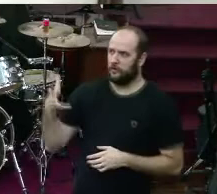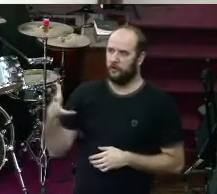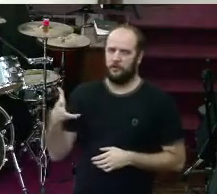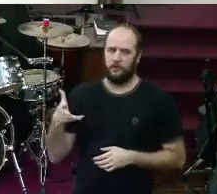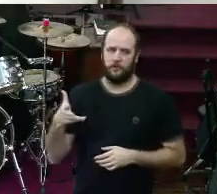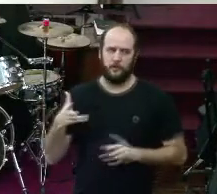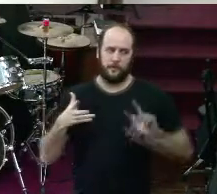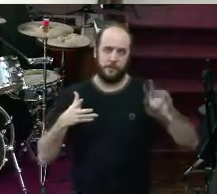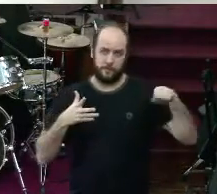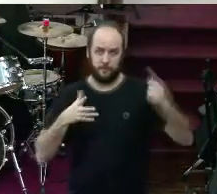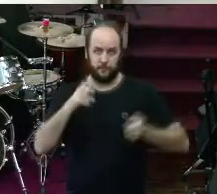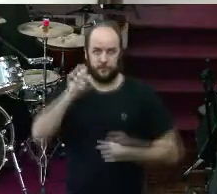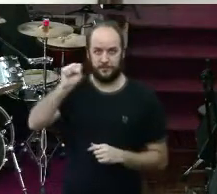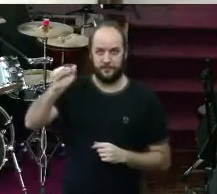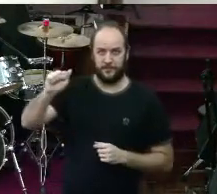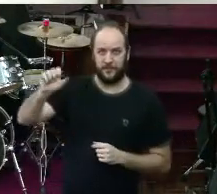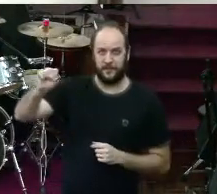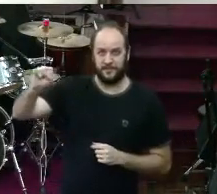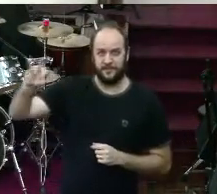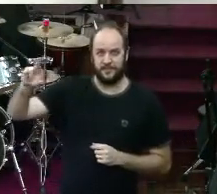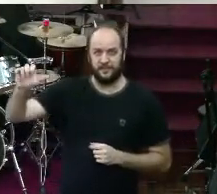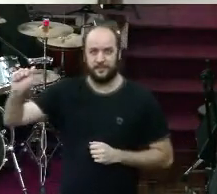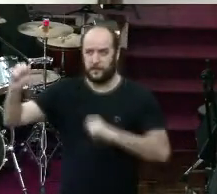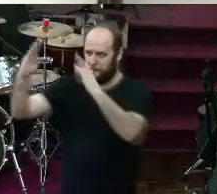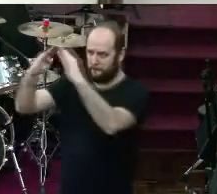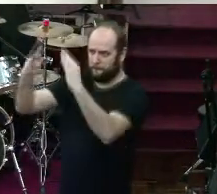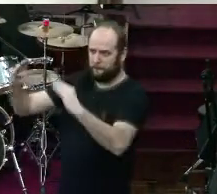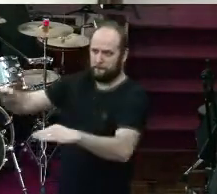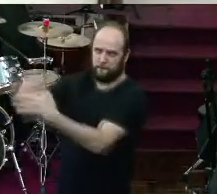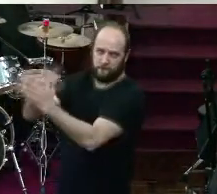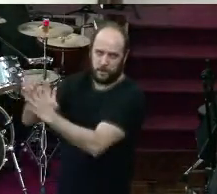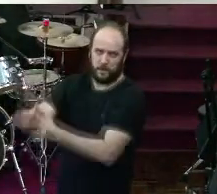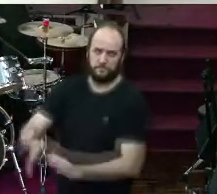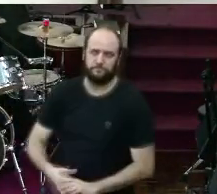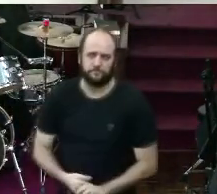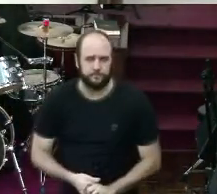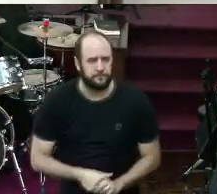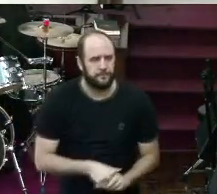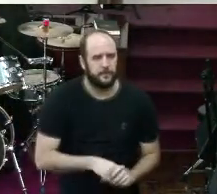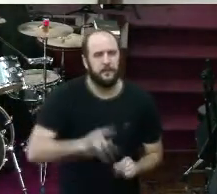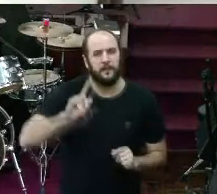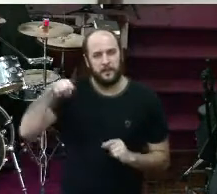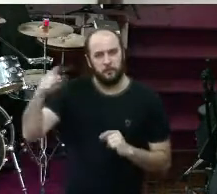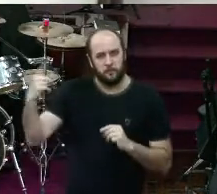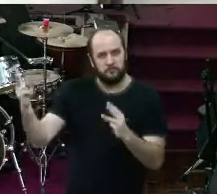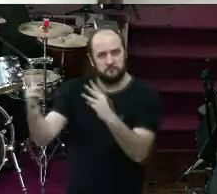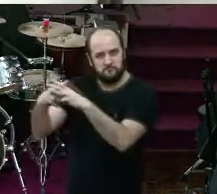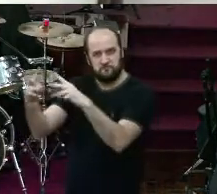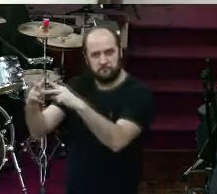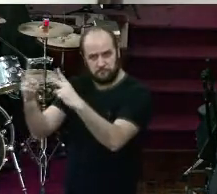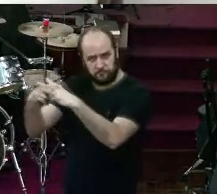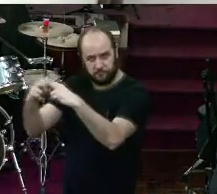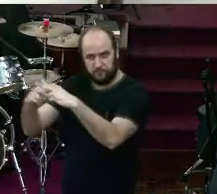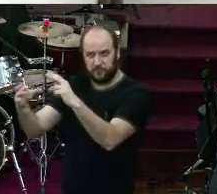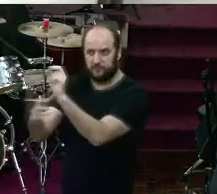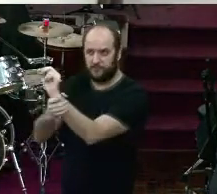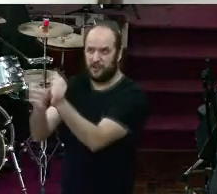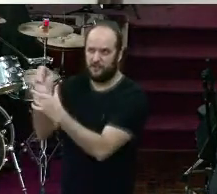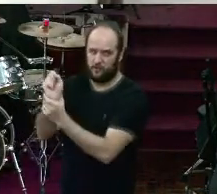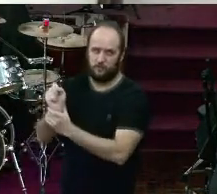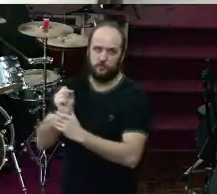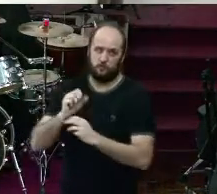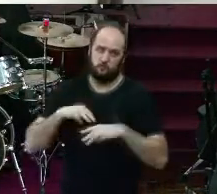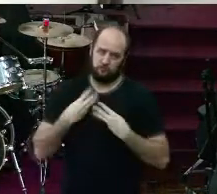será destruída pela Babilônia, pelos caldeus. E são os babilônicos que vão levar cativo a tribo de Judá para o